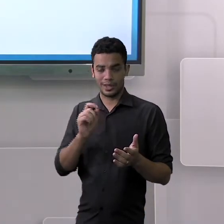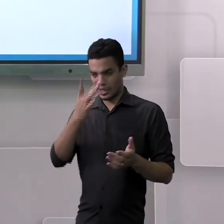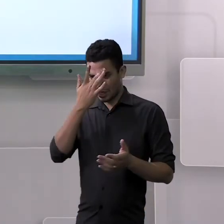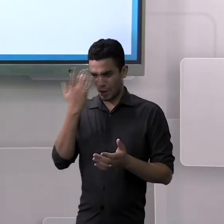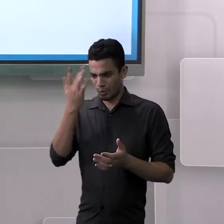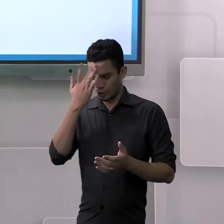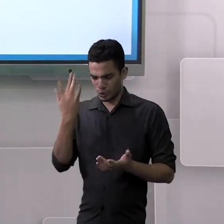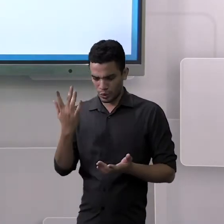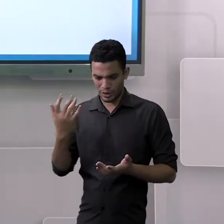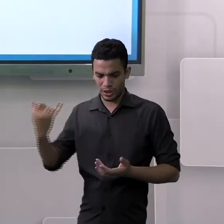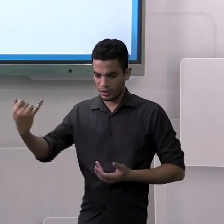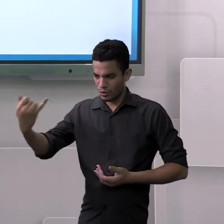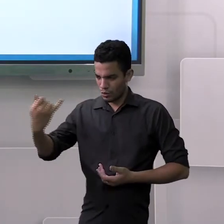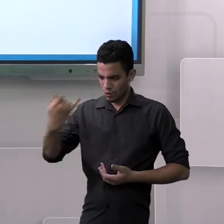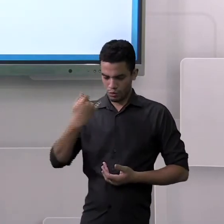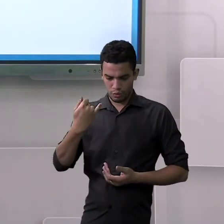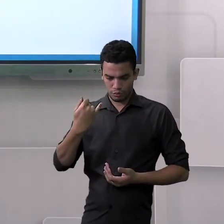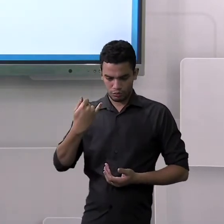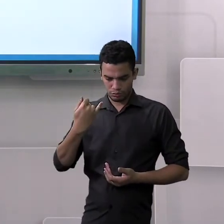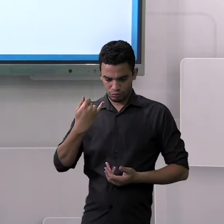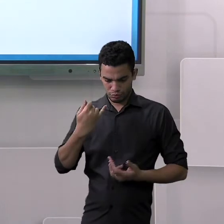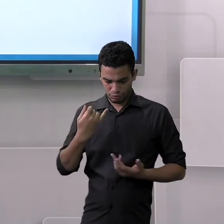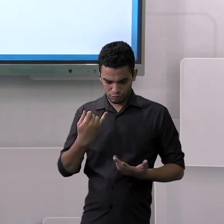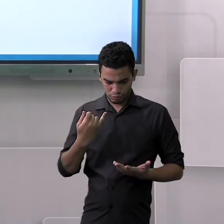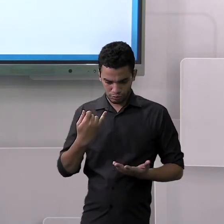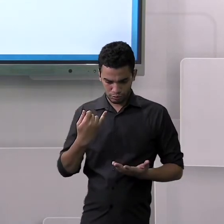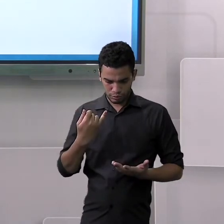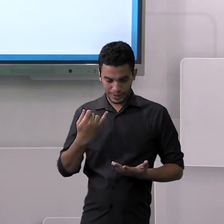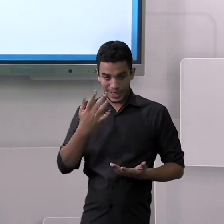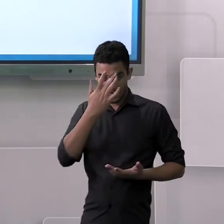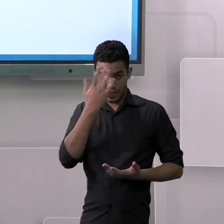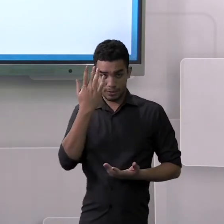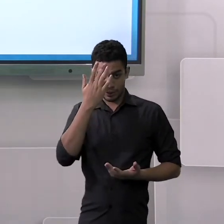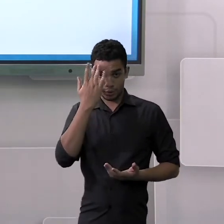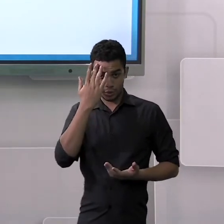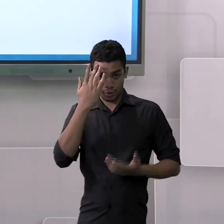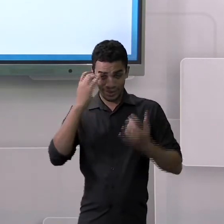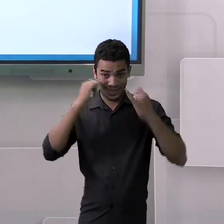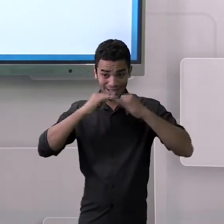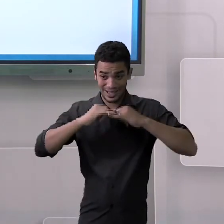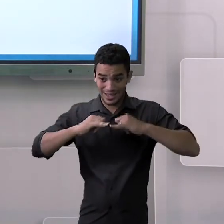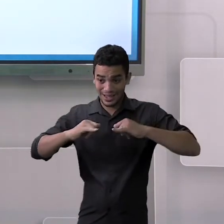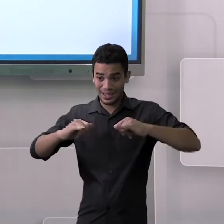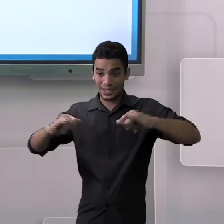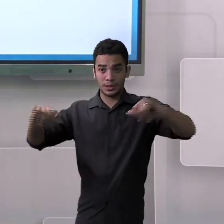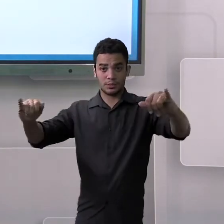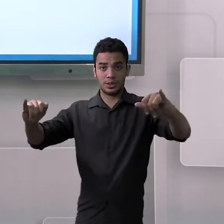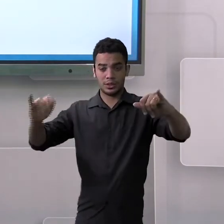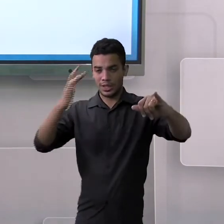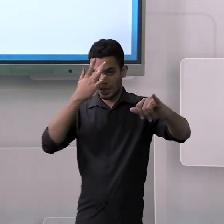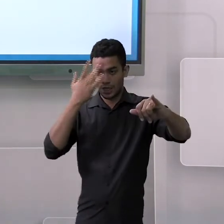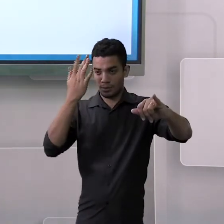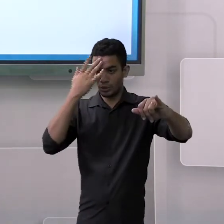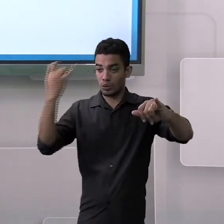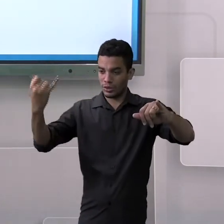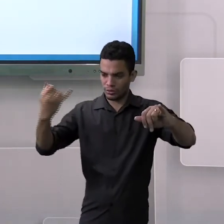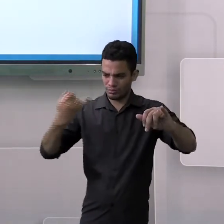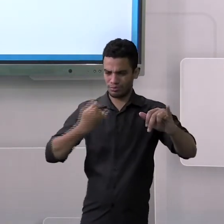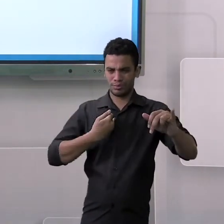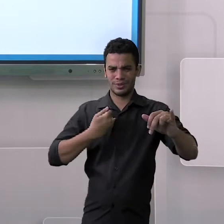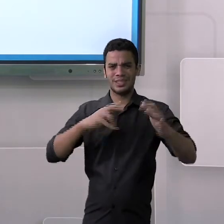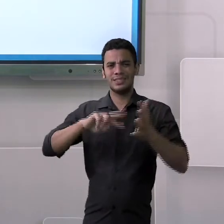Vamos entender. Na nossa conversa aqui, na nossa aula aqui, eu, professora Andresa,